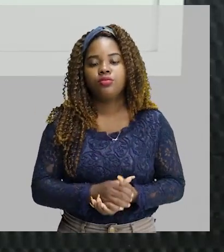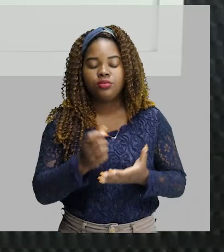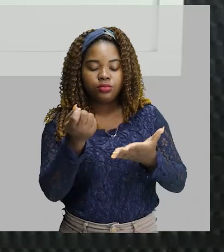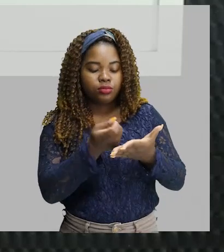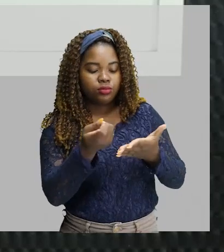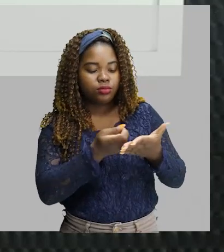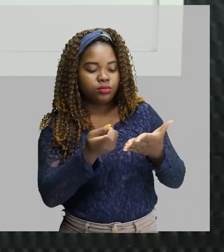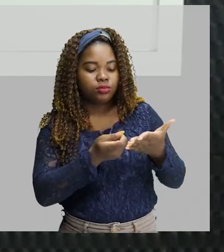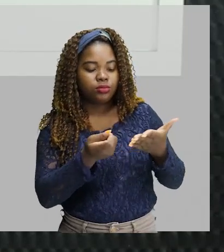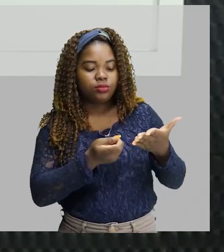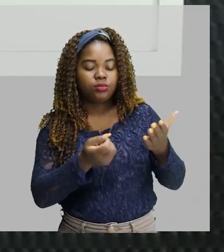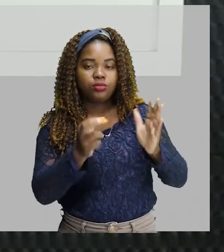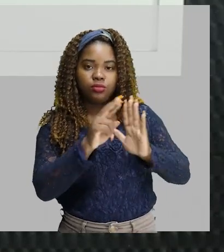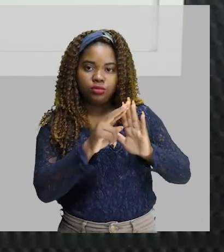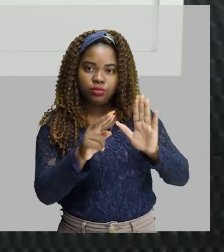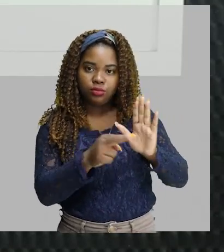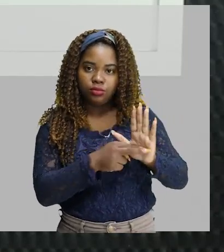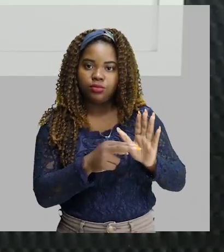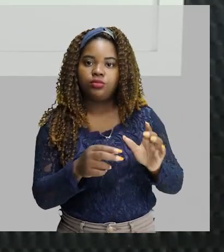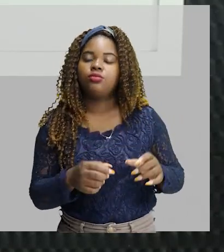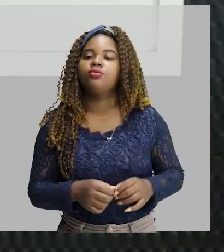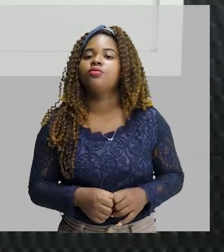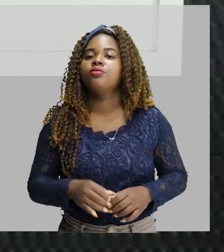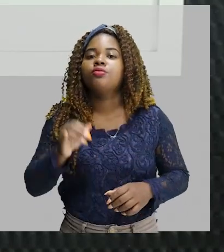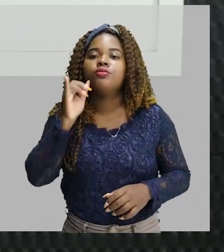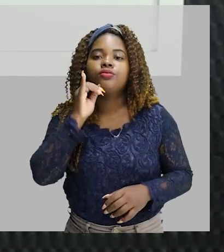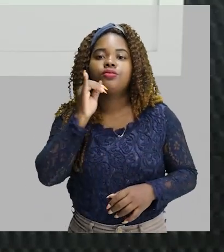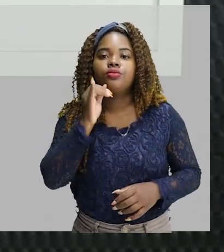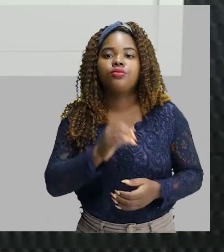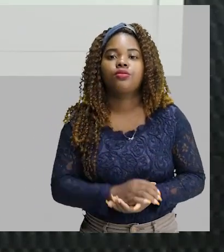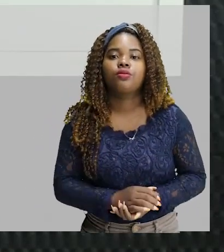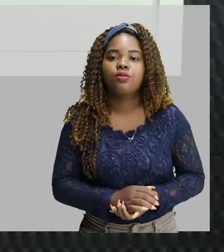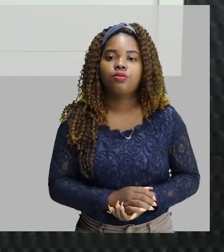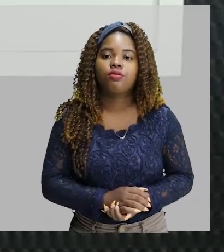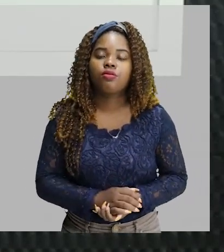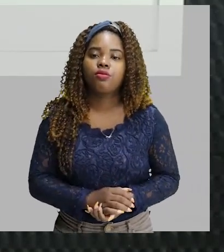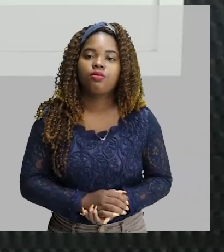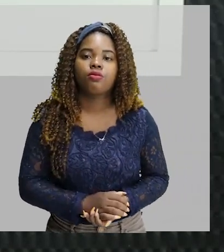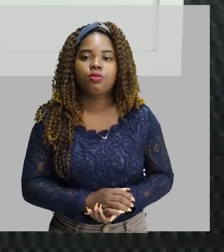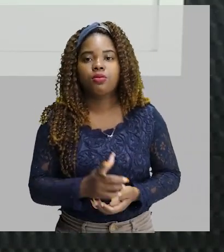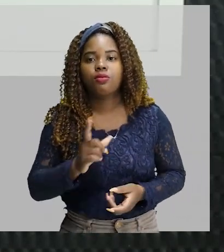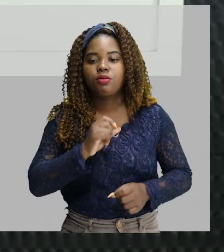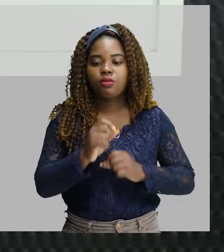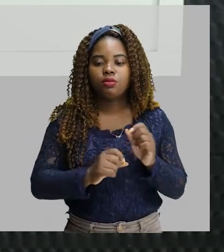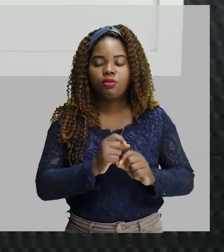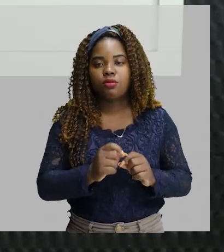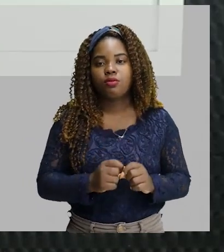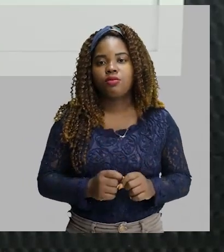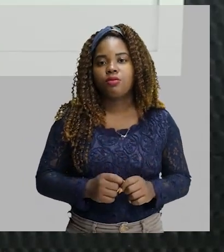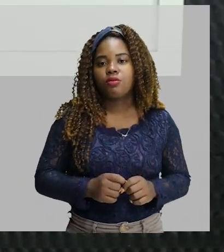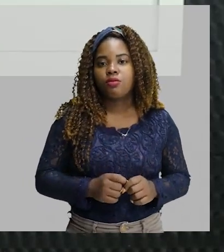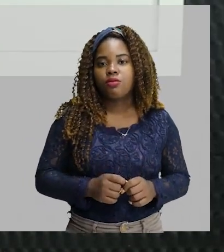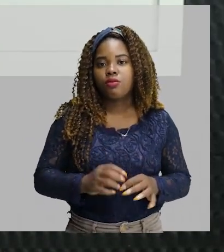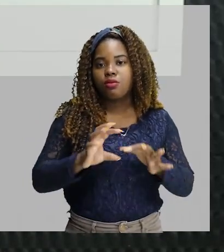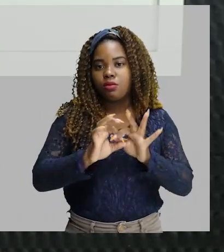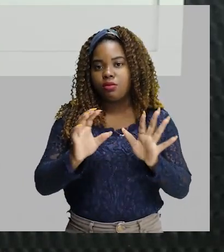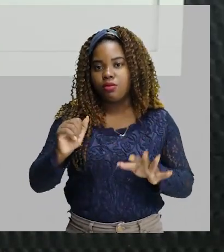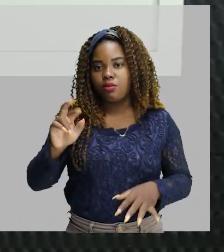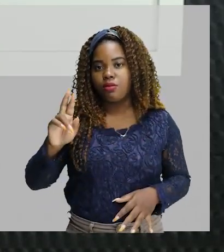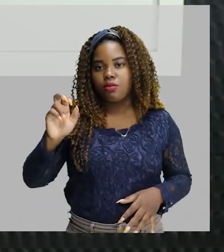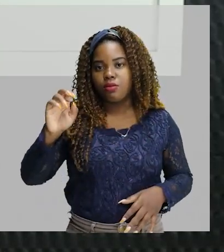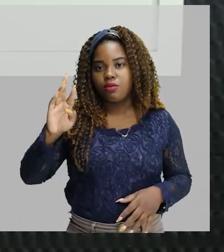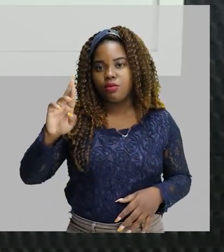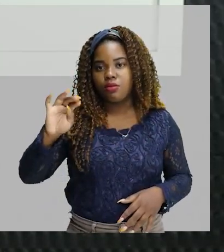escritos, em seus dogmas, por exemplo. Então, nós temos aqui o livre-arbítrio como uma preocupação dentro,